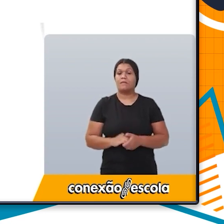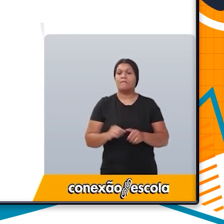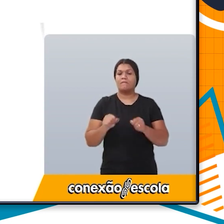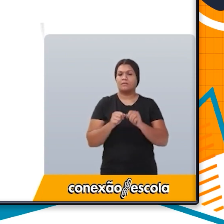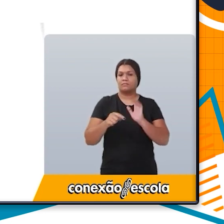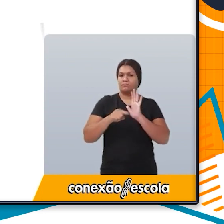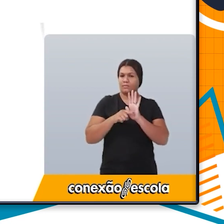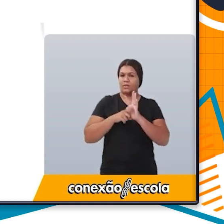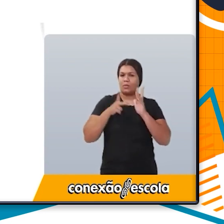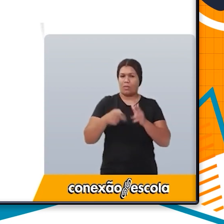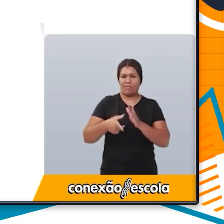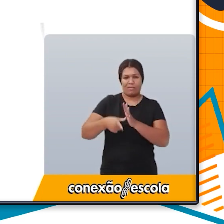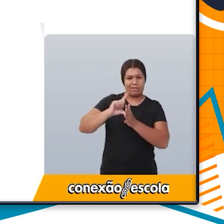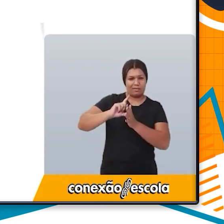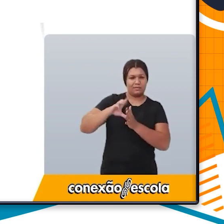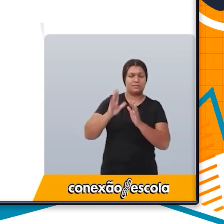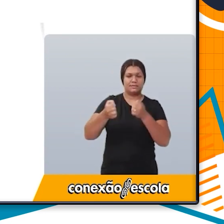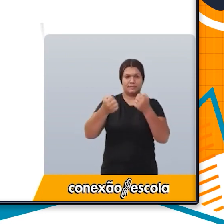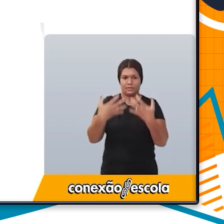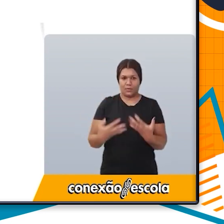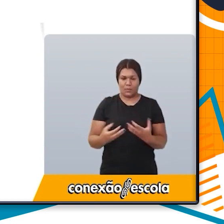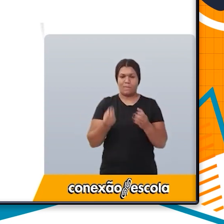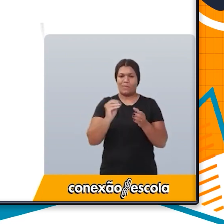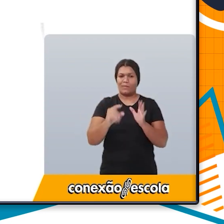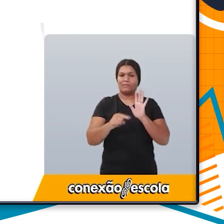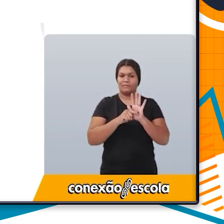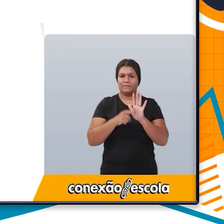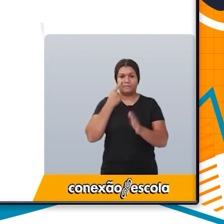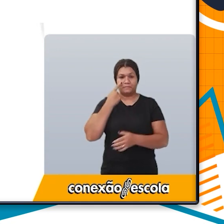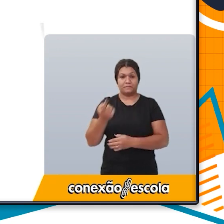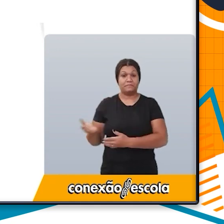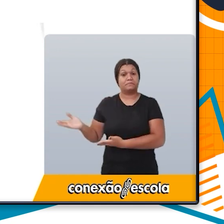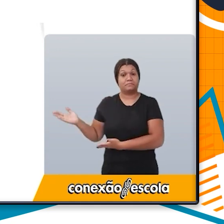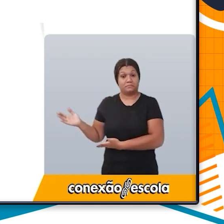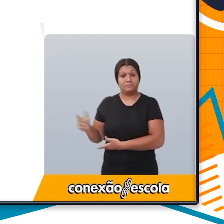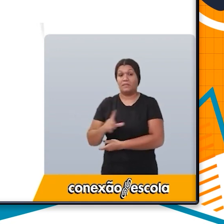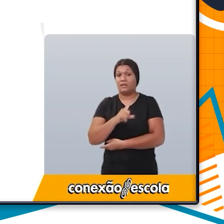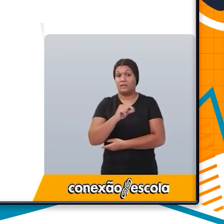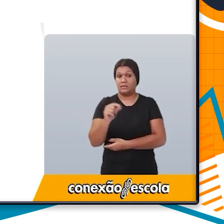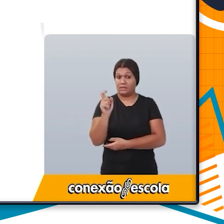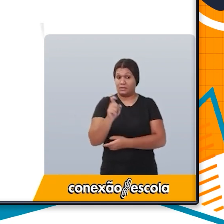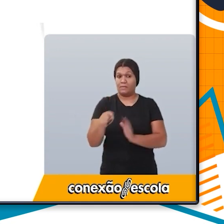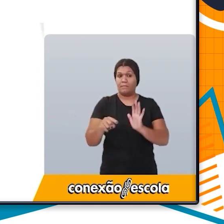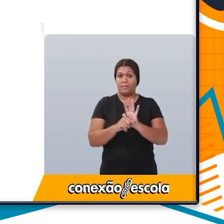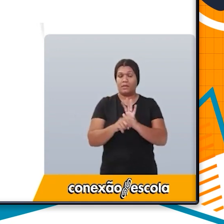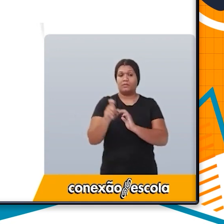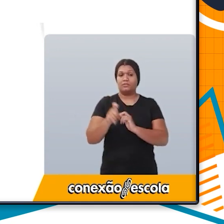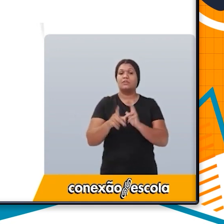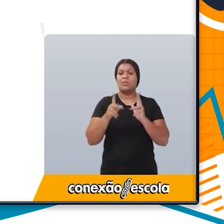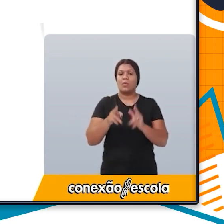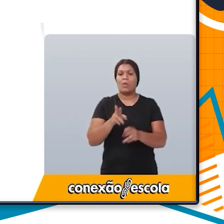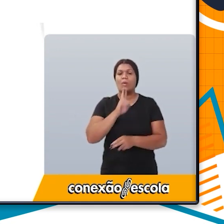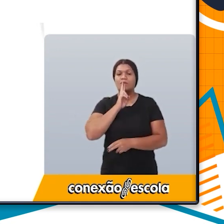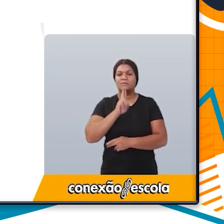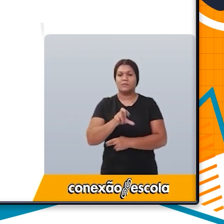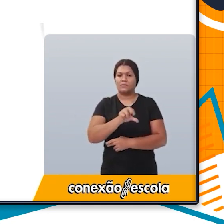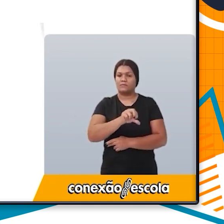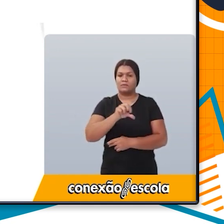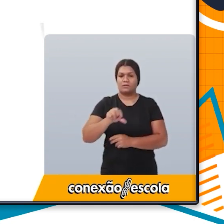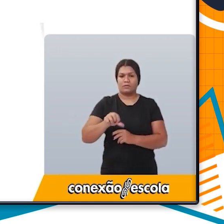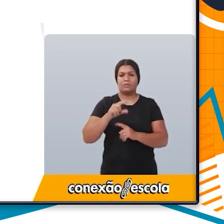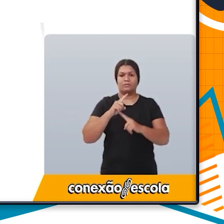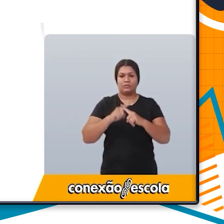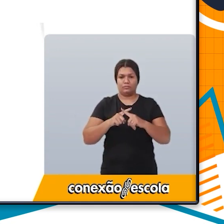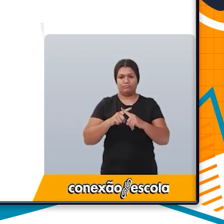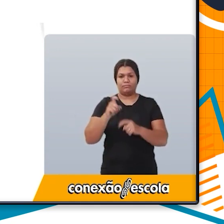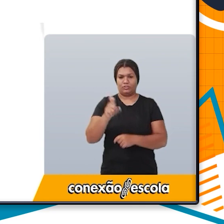Diminuindo, assim como havíamos feito anteriormente, 100x menos x igual a 99x. Quando